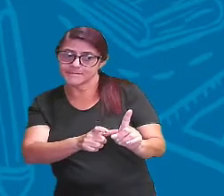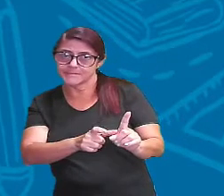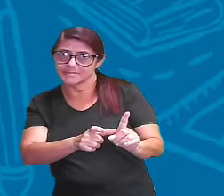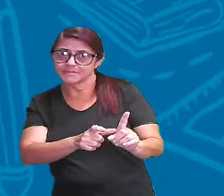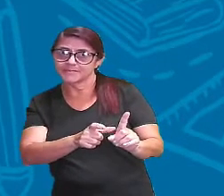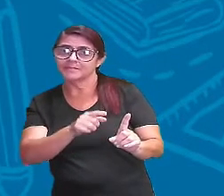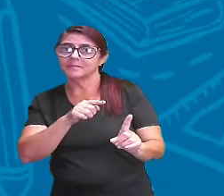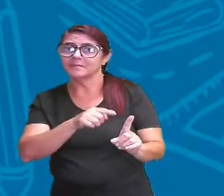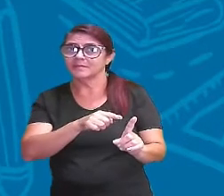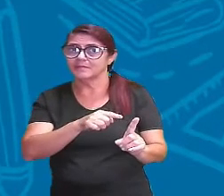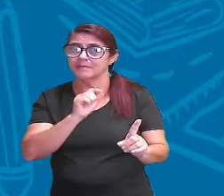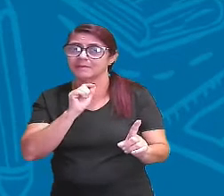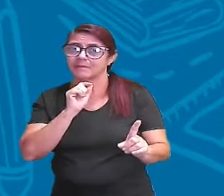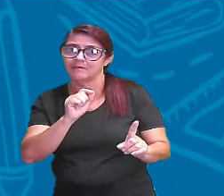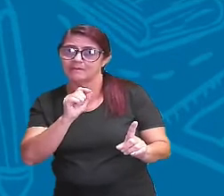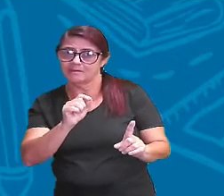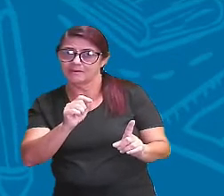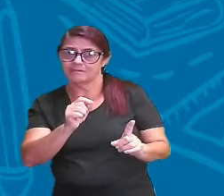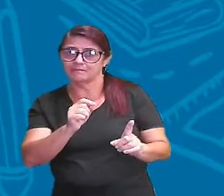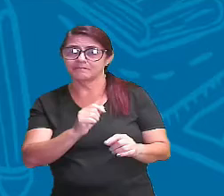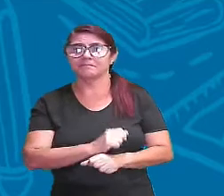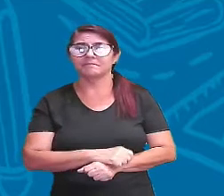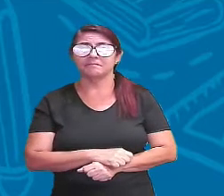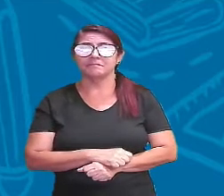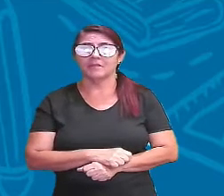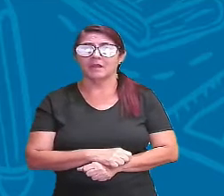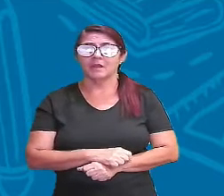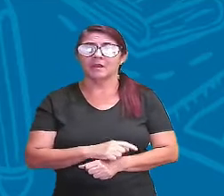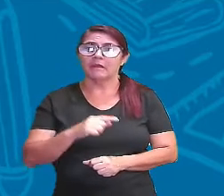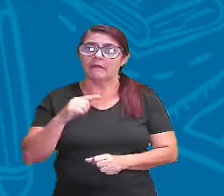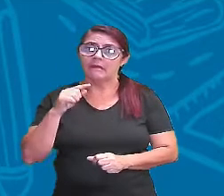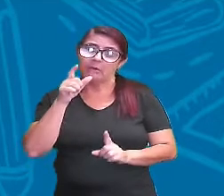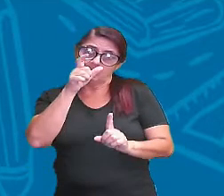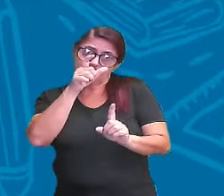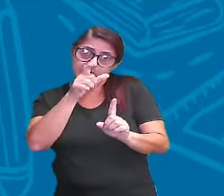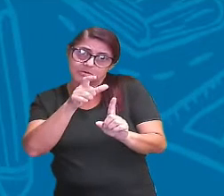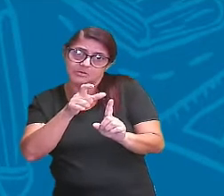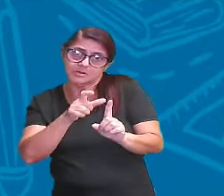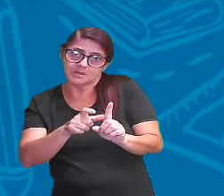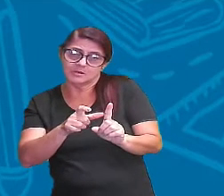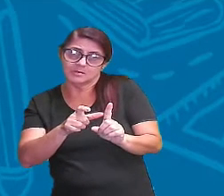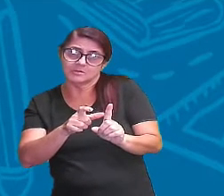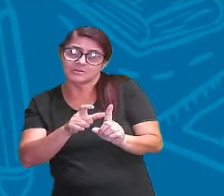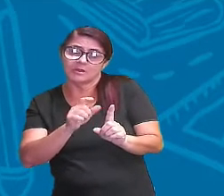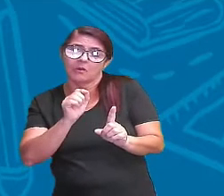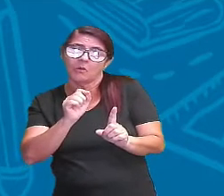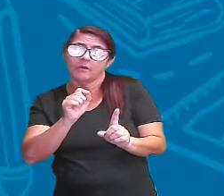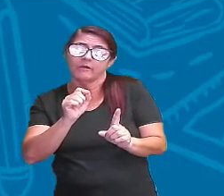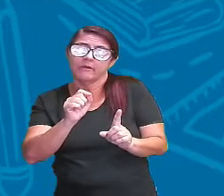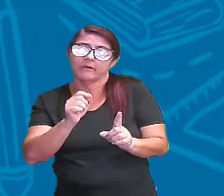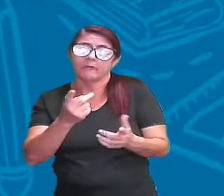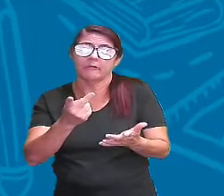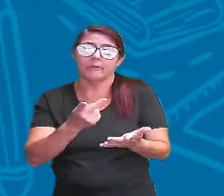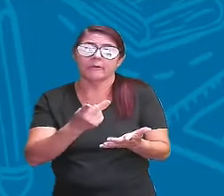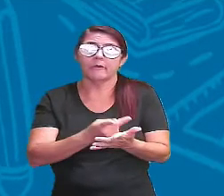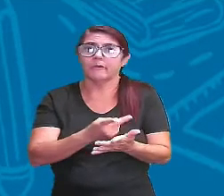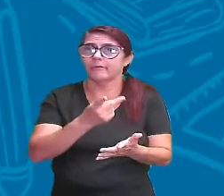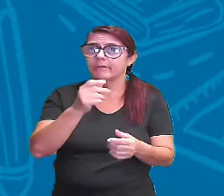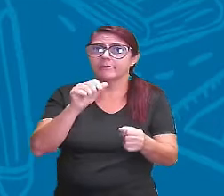Os personagens do conto. Esse elemento corresponde aos seres que executam ou